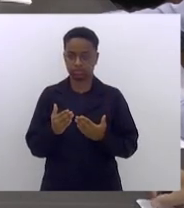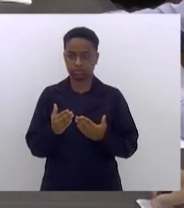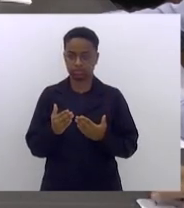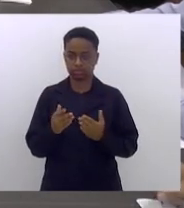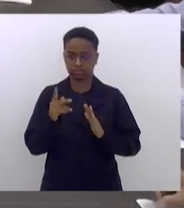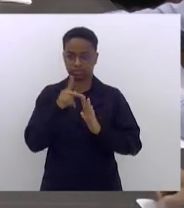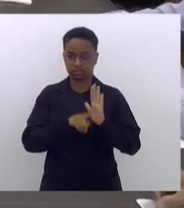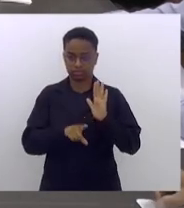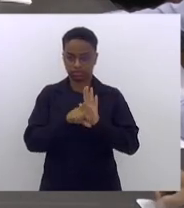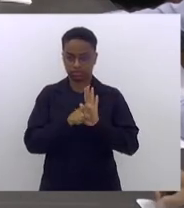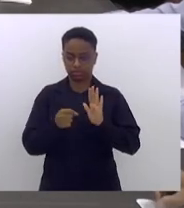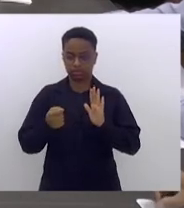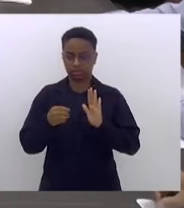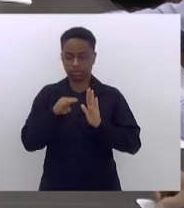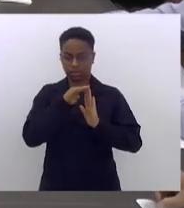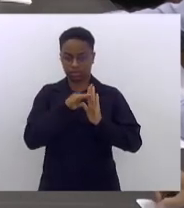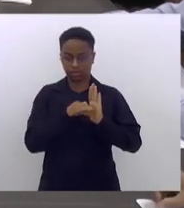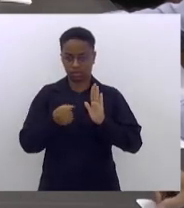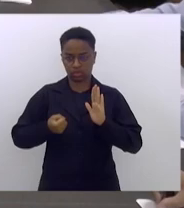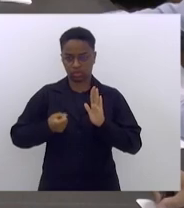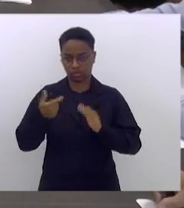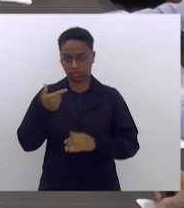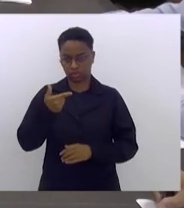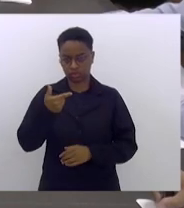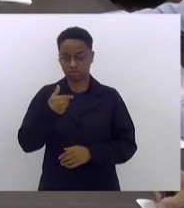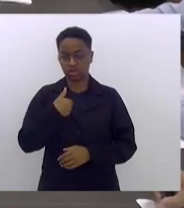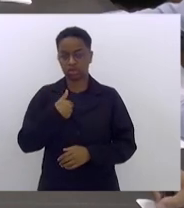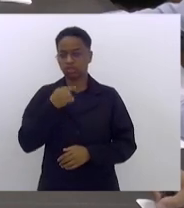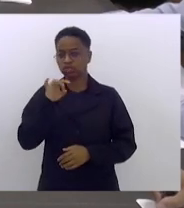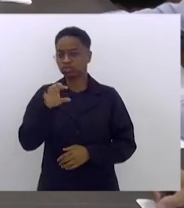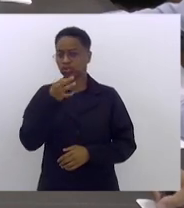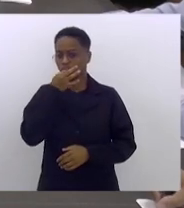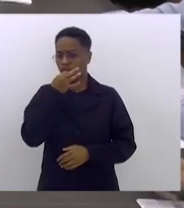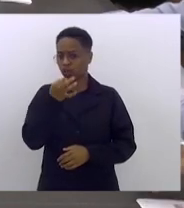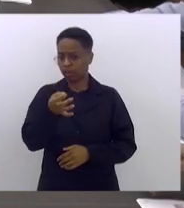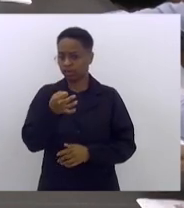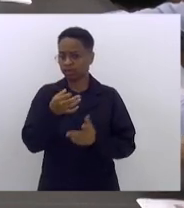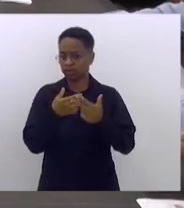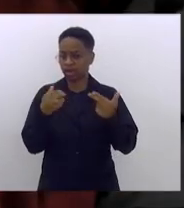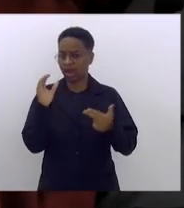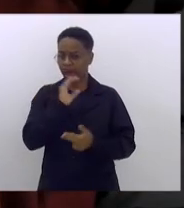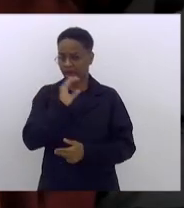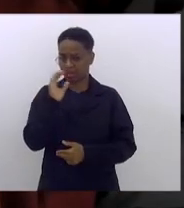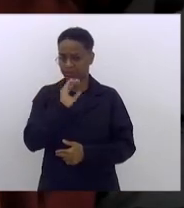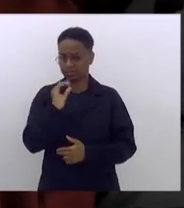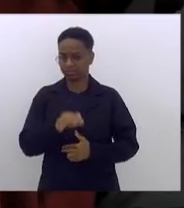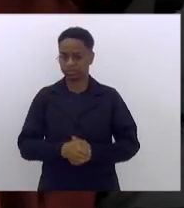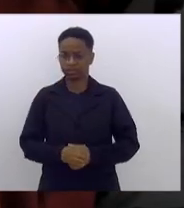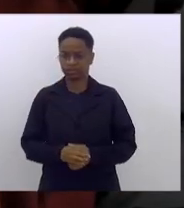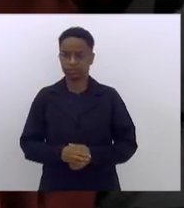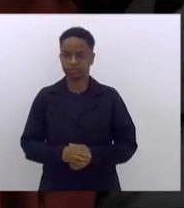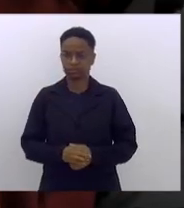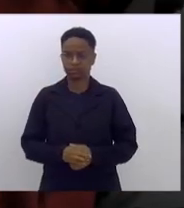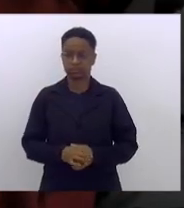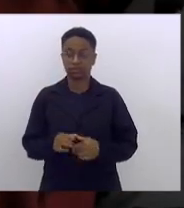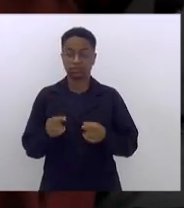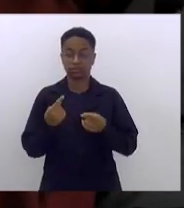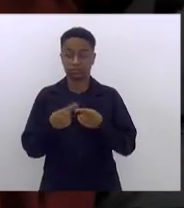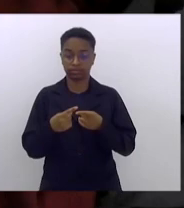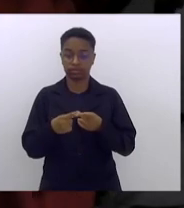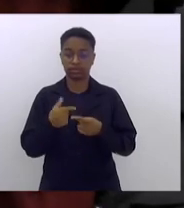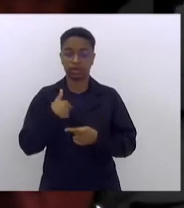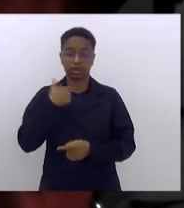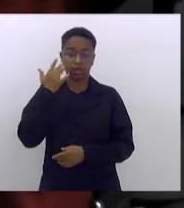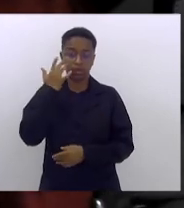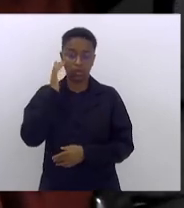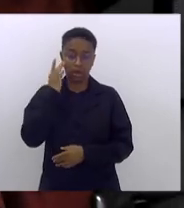2 da pauta. Número 2 da pauta. Eu queria só fazer um comentário muito, muito rápido e muito breve, porque eu acho que também tem